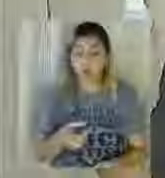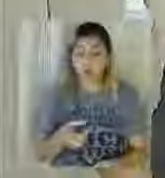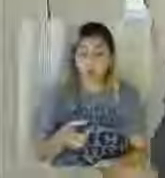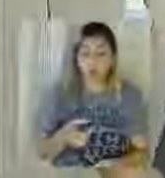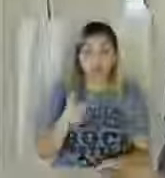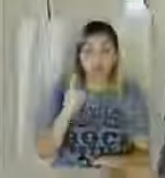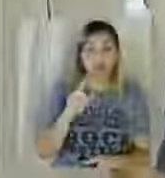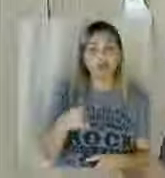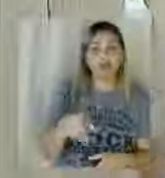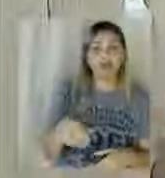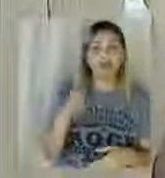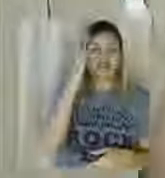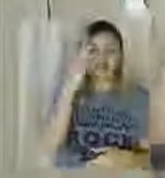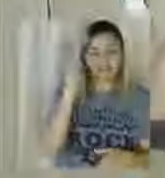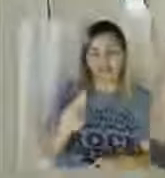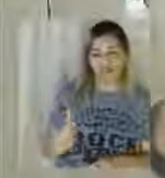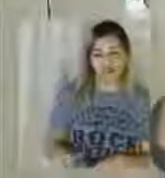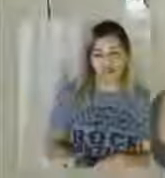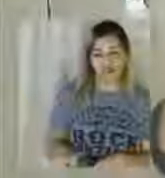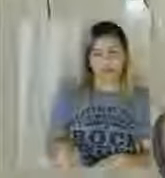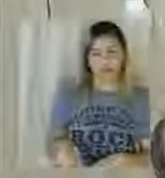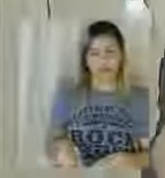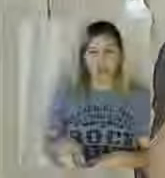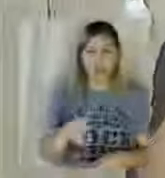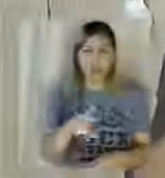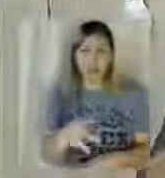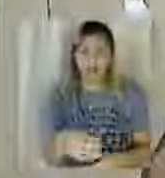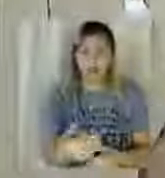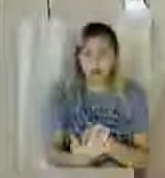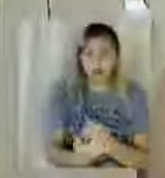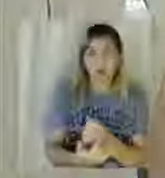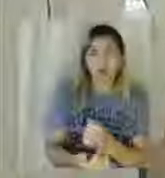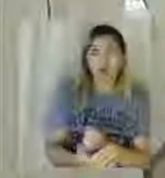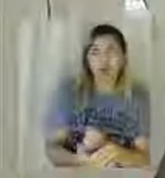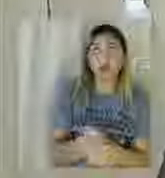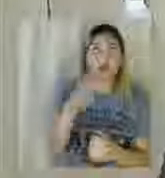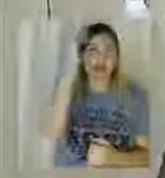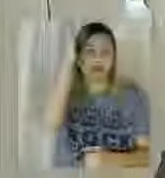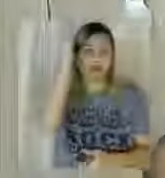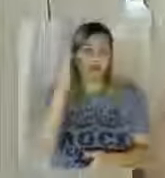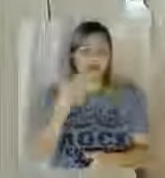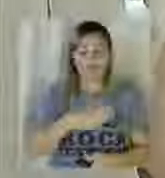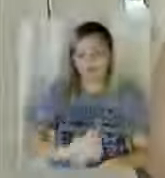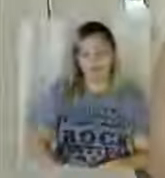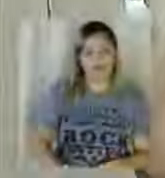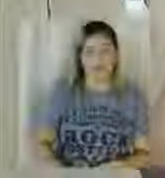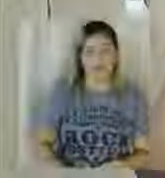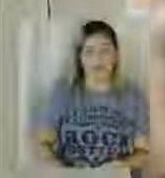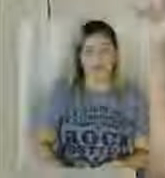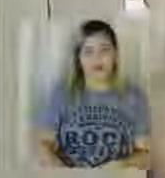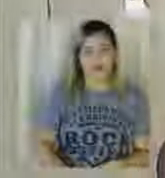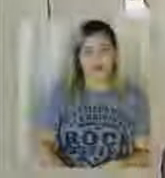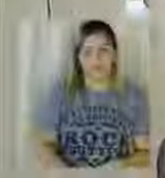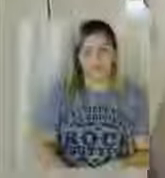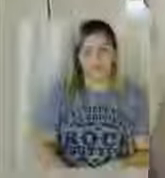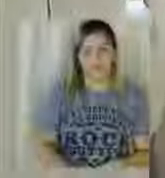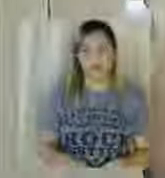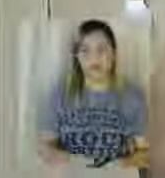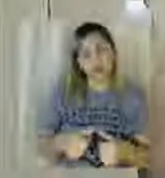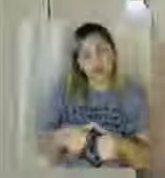vai entender. Isso é me chamar de burra. Desculpa, mas eu não gosto. Tá certo, eu vou